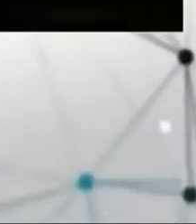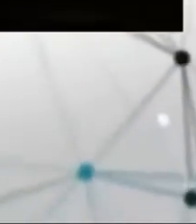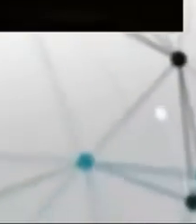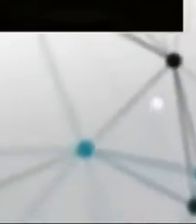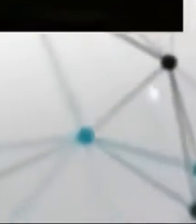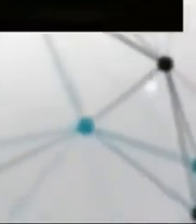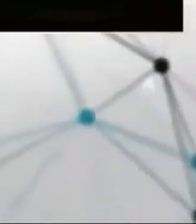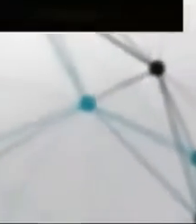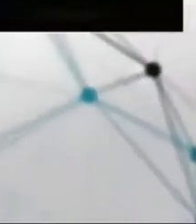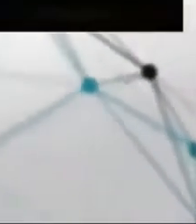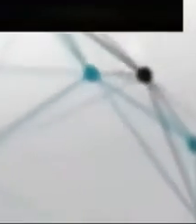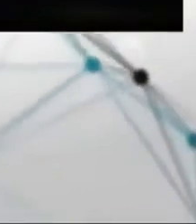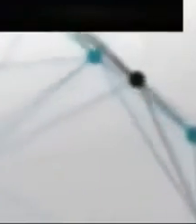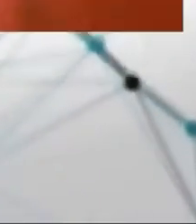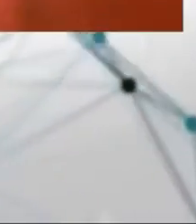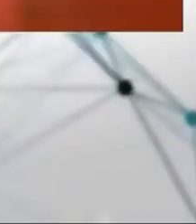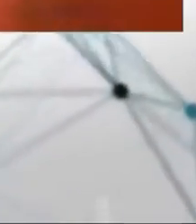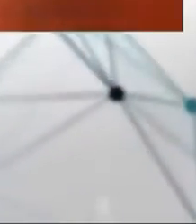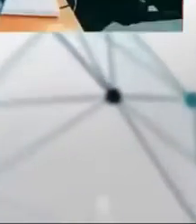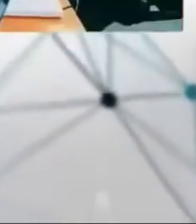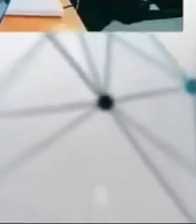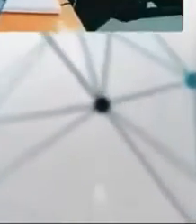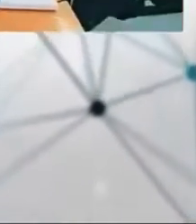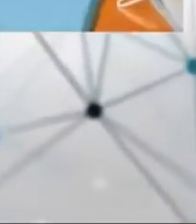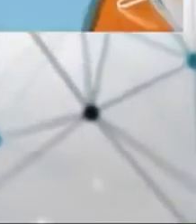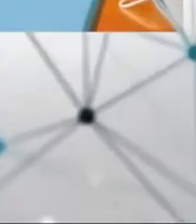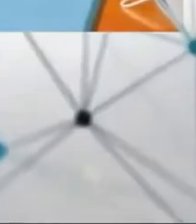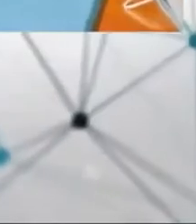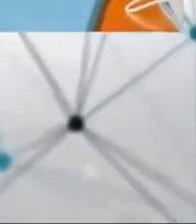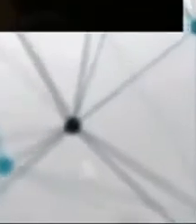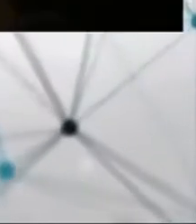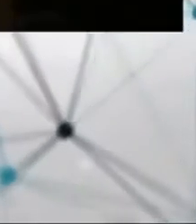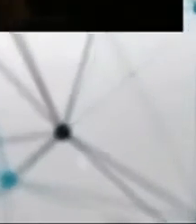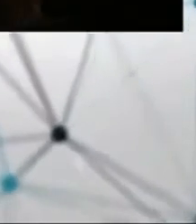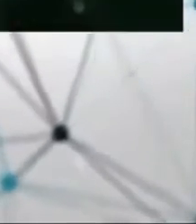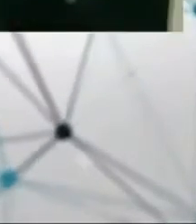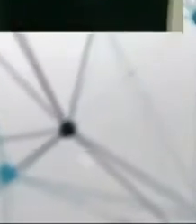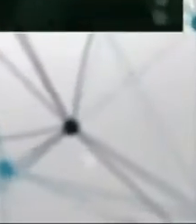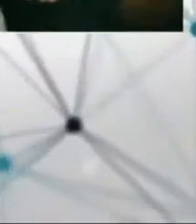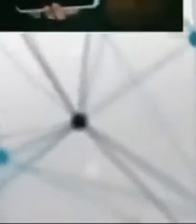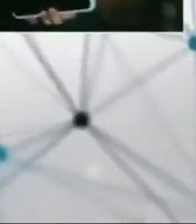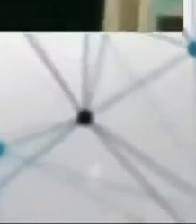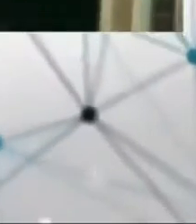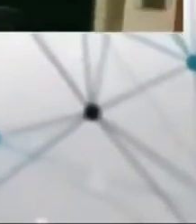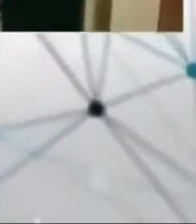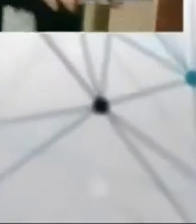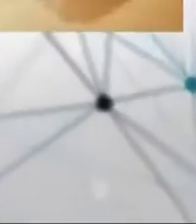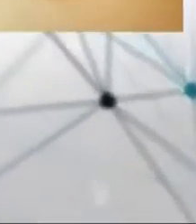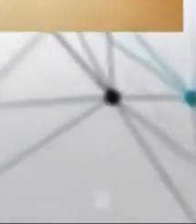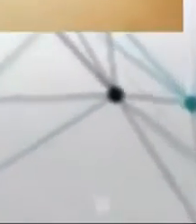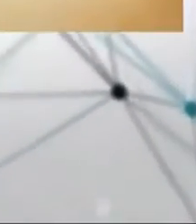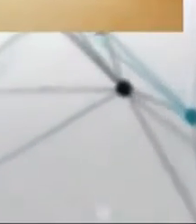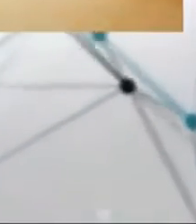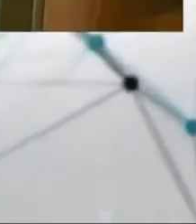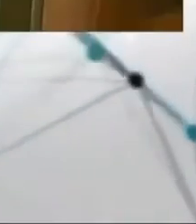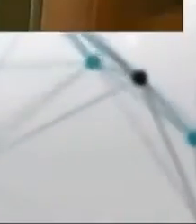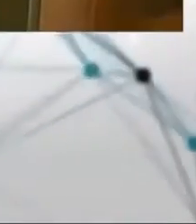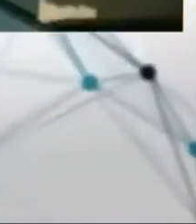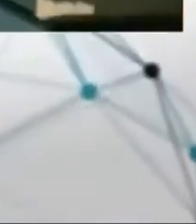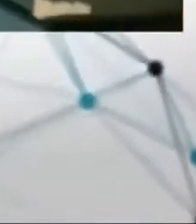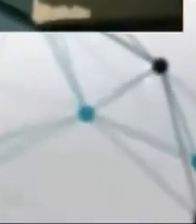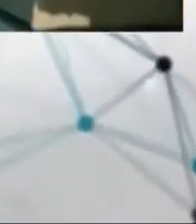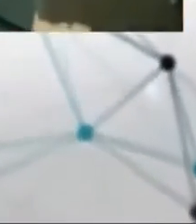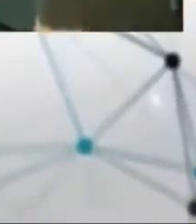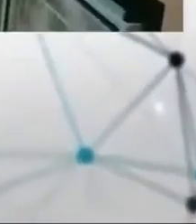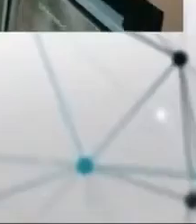escritório e depois vou mostrar um pouquinho de como Nossa onde trabalho e como a gente está instalado aqui nos escritórios Neto Vamos tomar um café